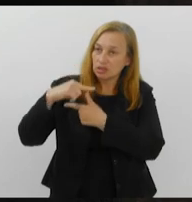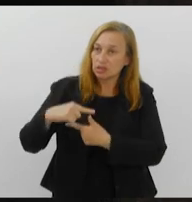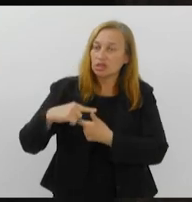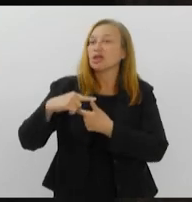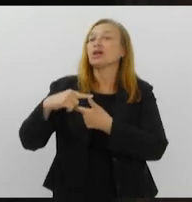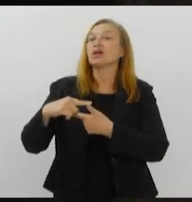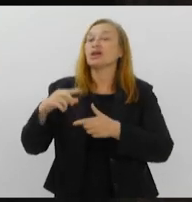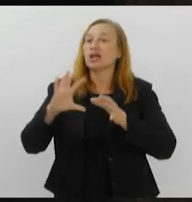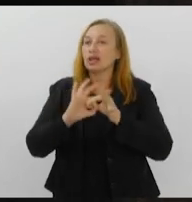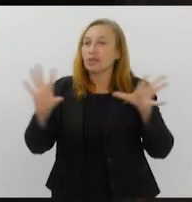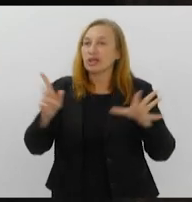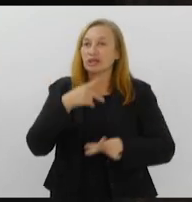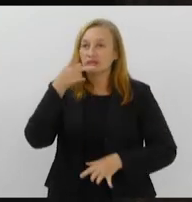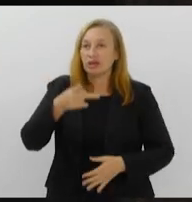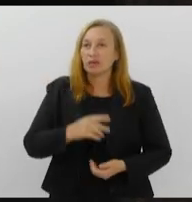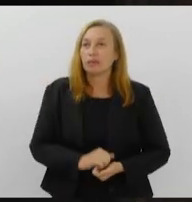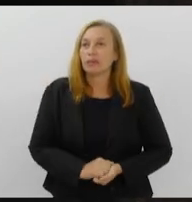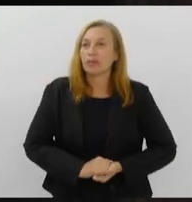de expressão.